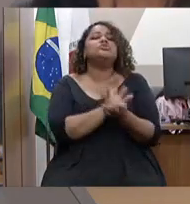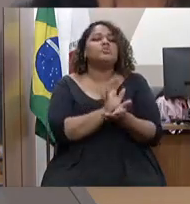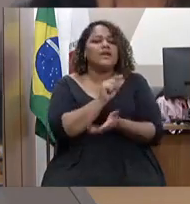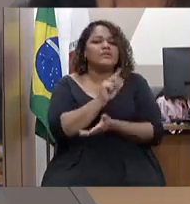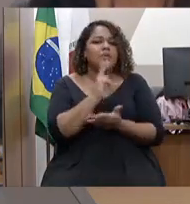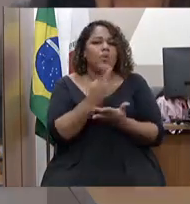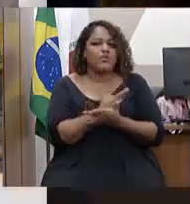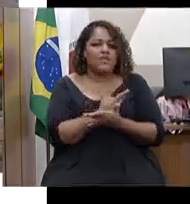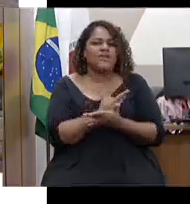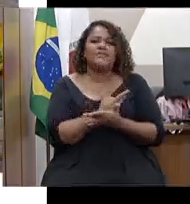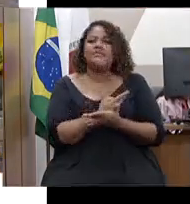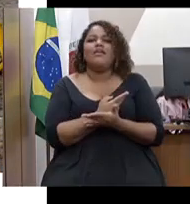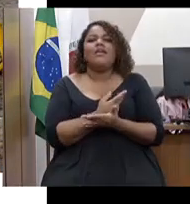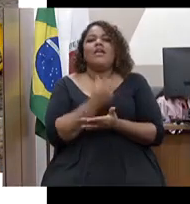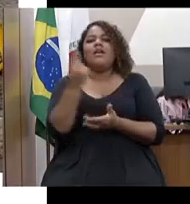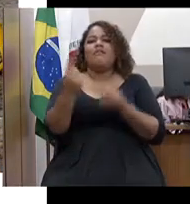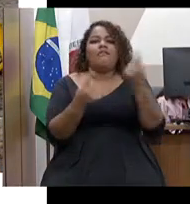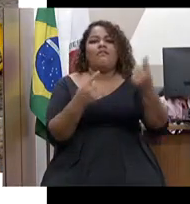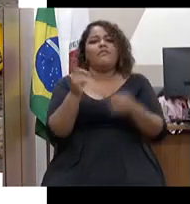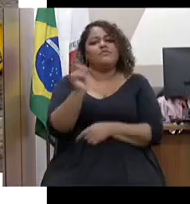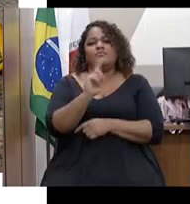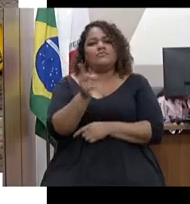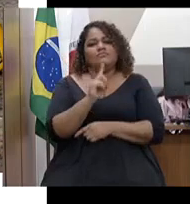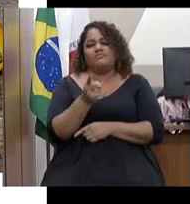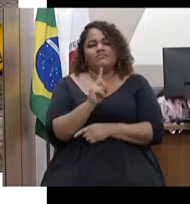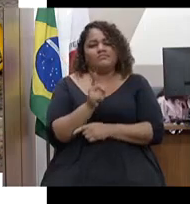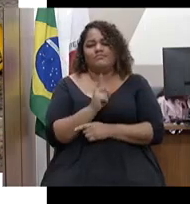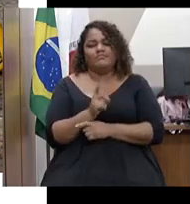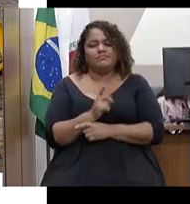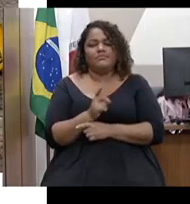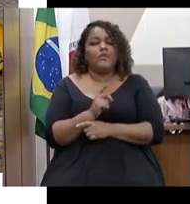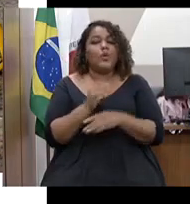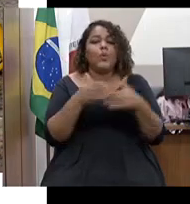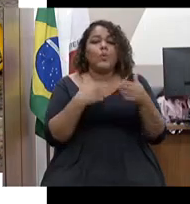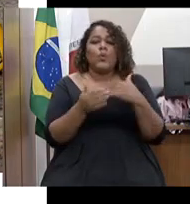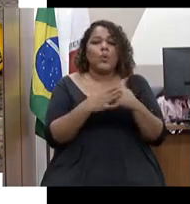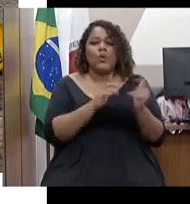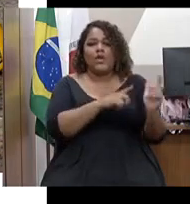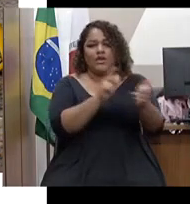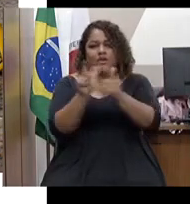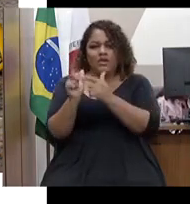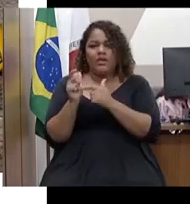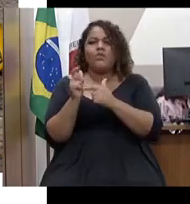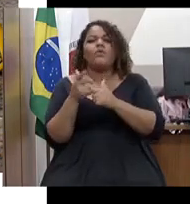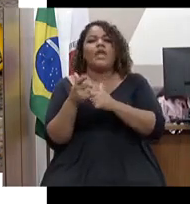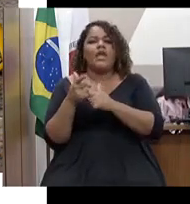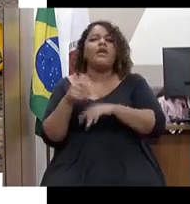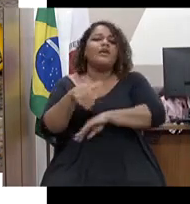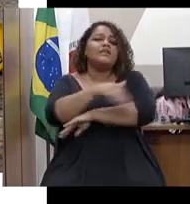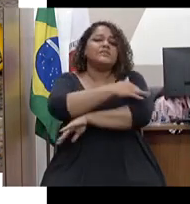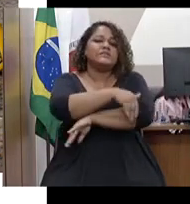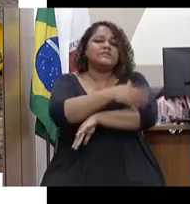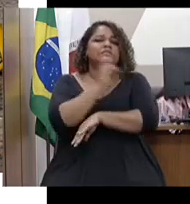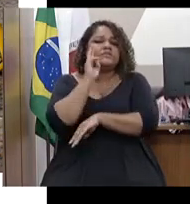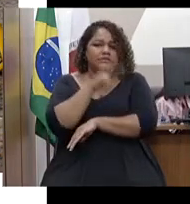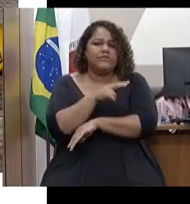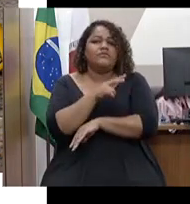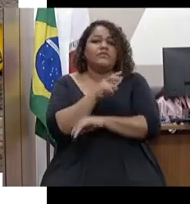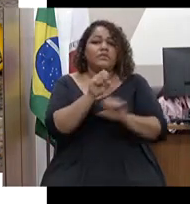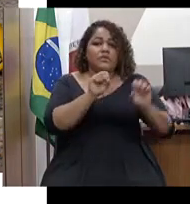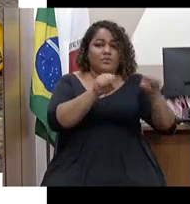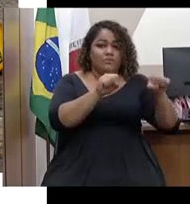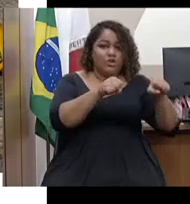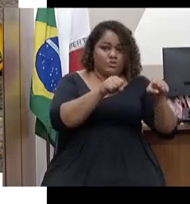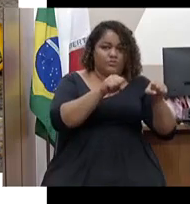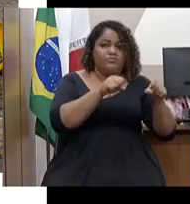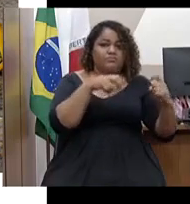difícil encontrar essa situações em qualquer esquina né Tanto do acidente do motoboy quanto das condições precárias da